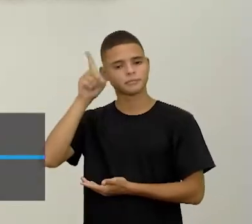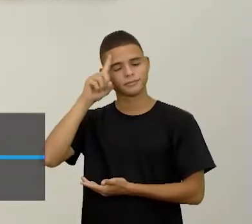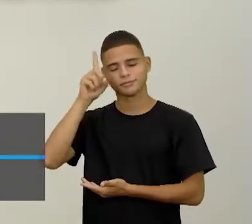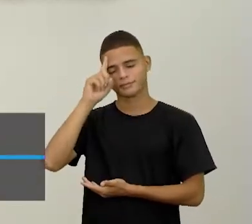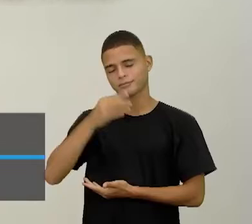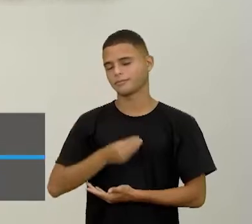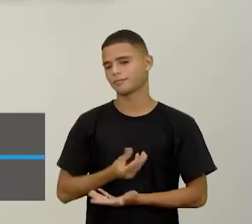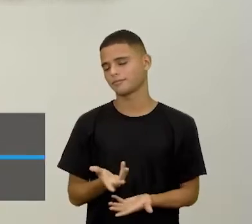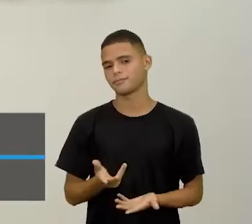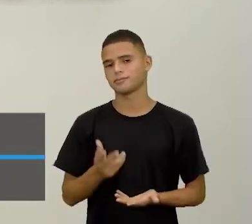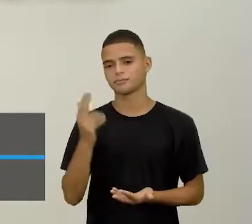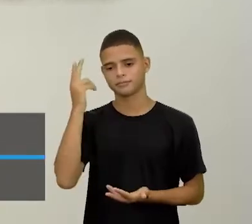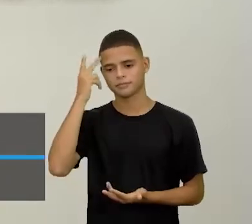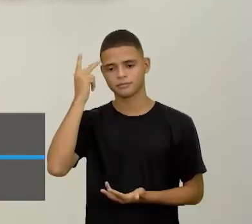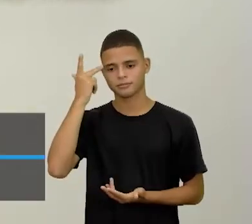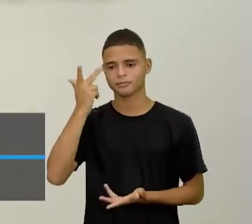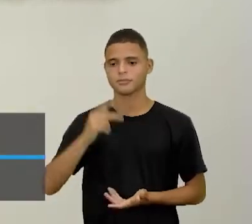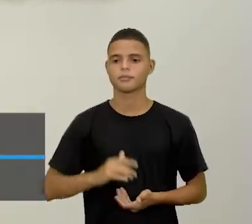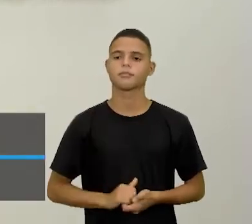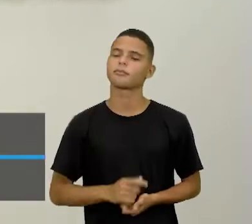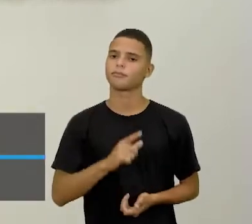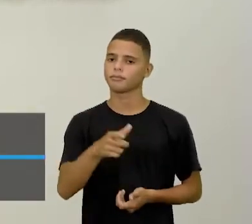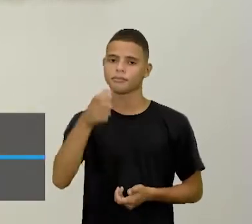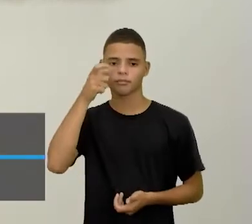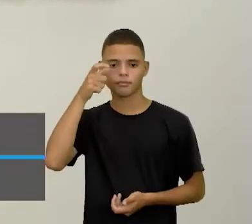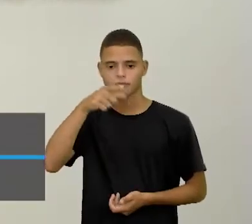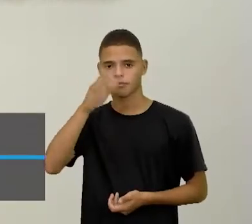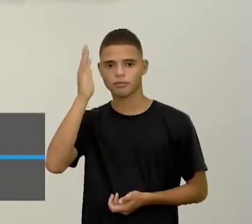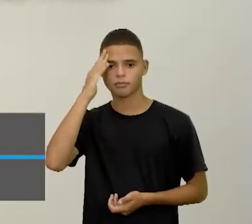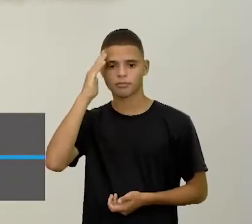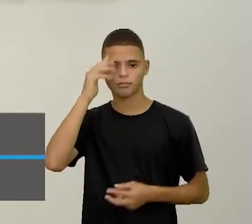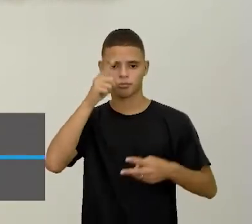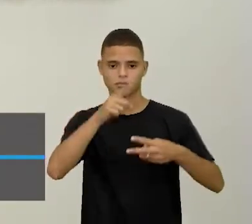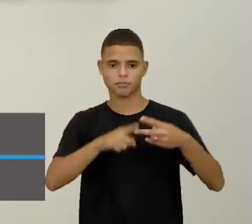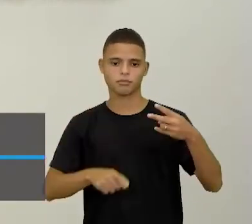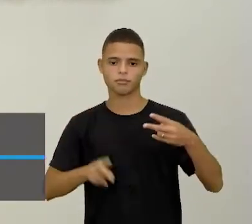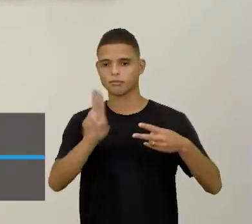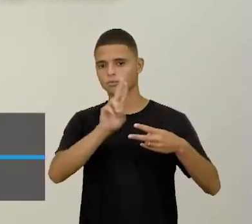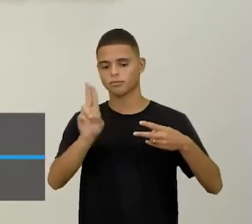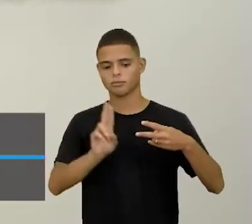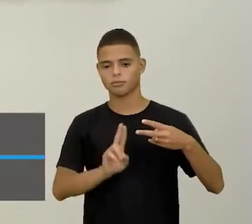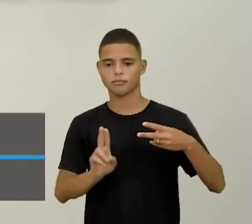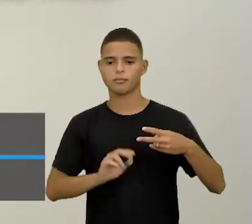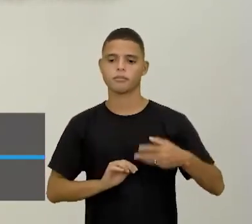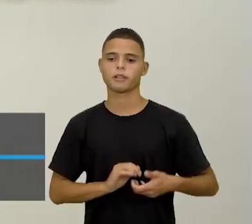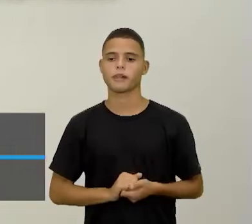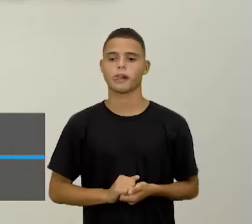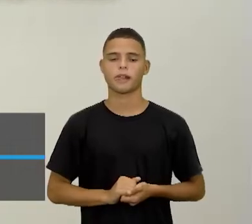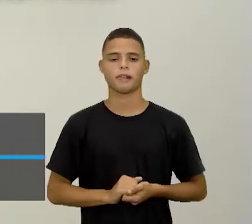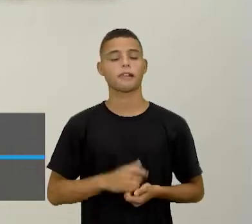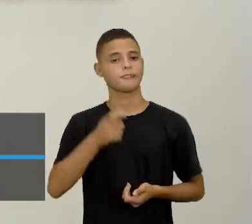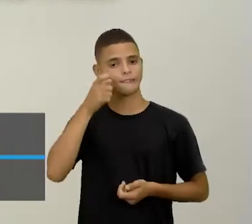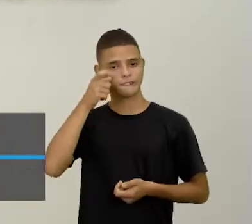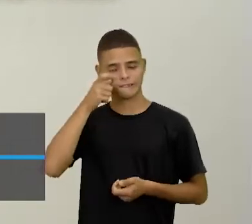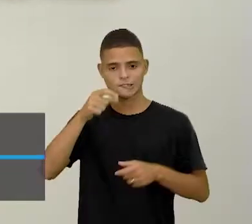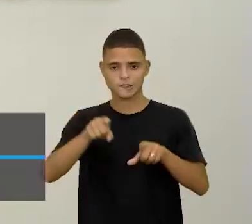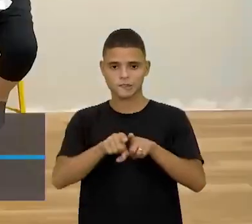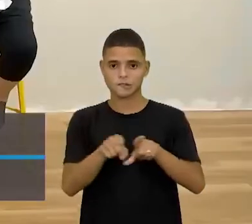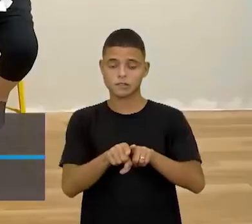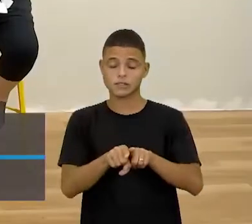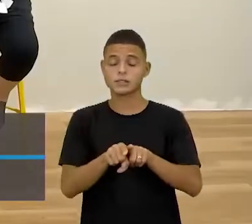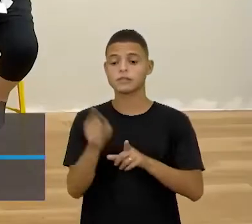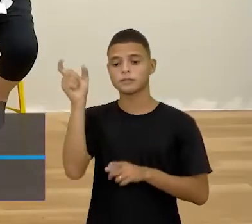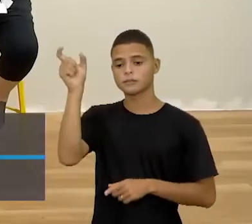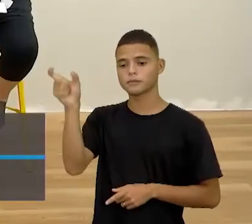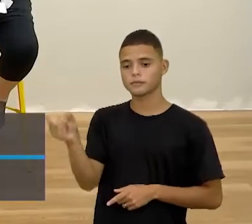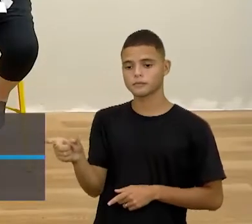fez. Então, é interessante vocês saberem o nome dos dois, né? E o interessante é que ele